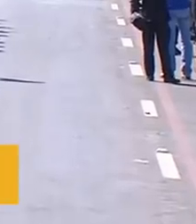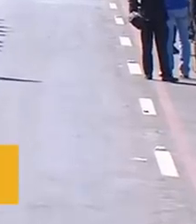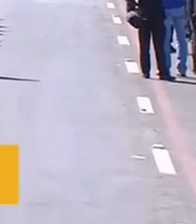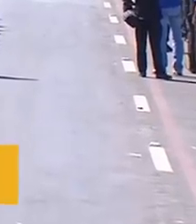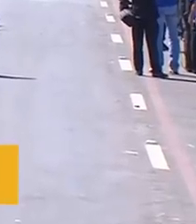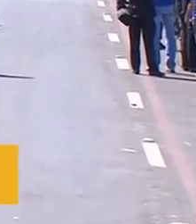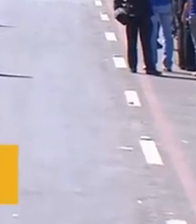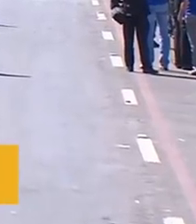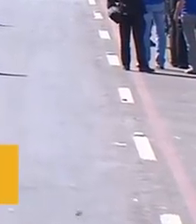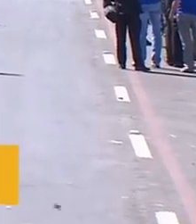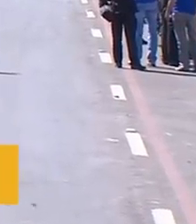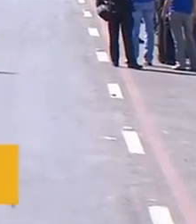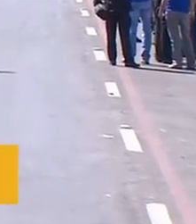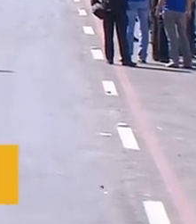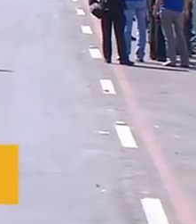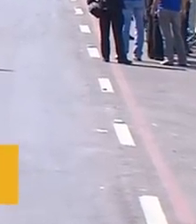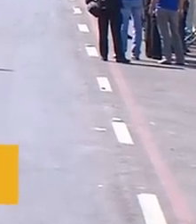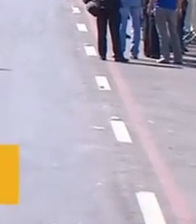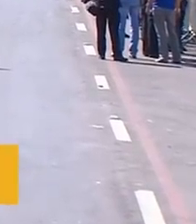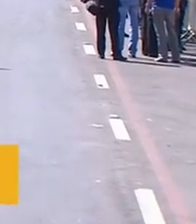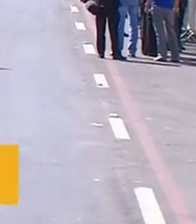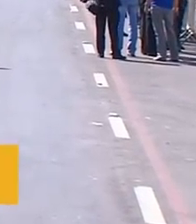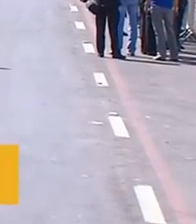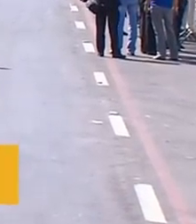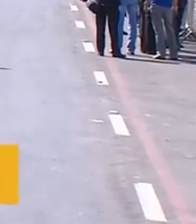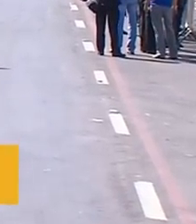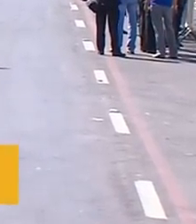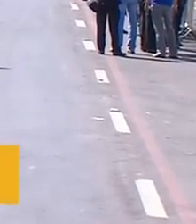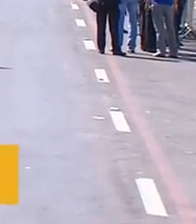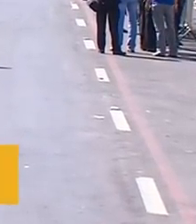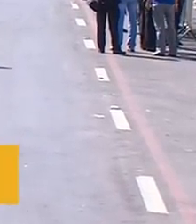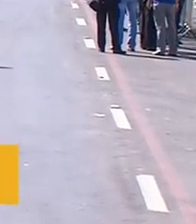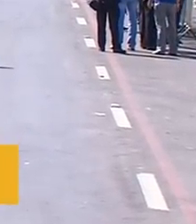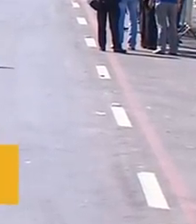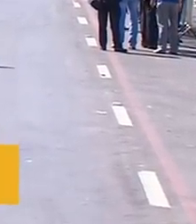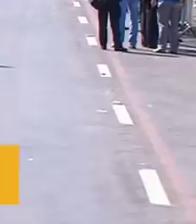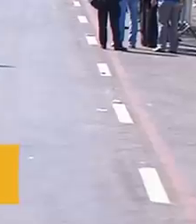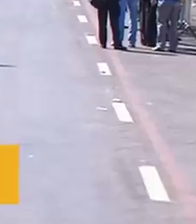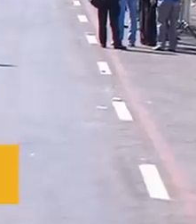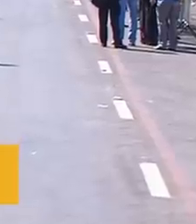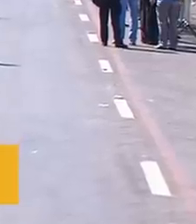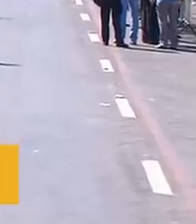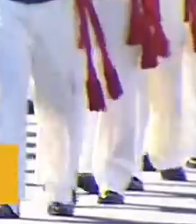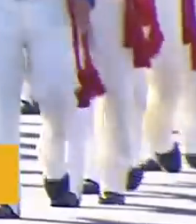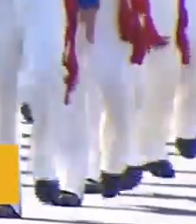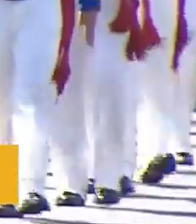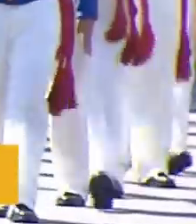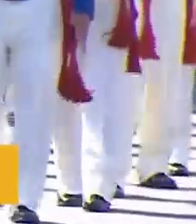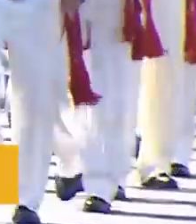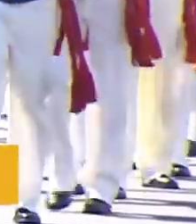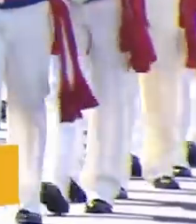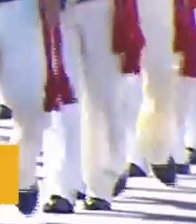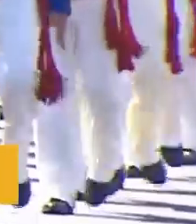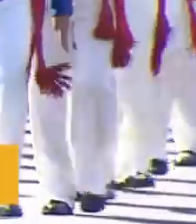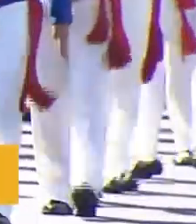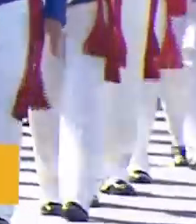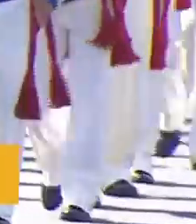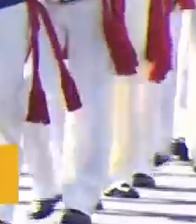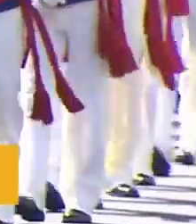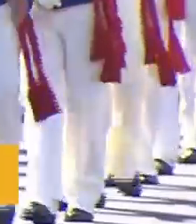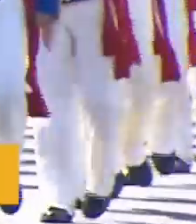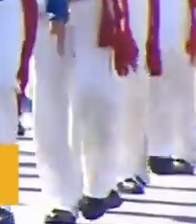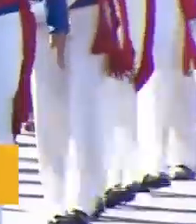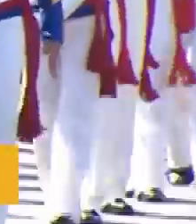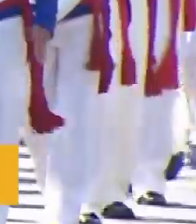em defesa da pátria e a mão amiga sempre estendida ao povo brasileiro. O patrono da Força Terrestre é